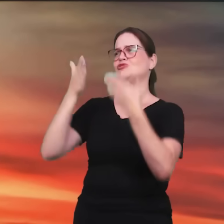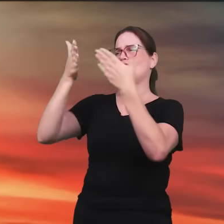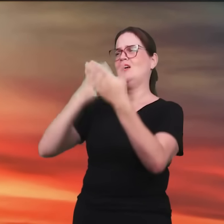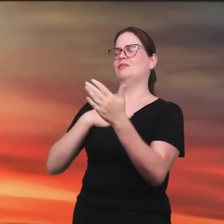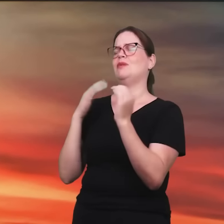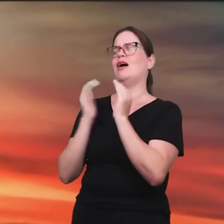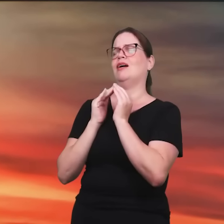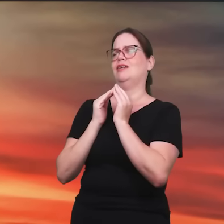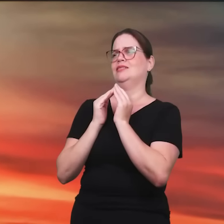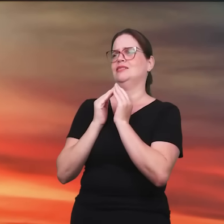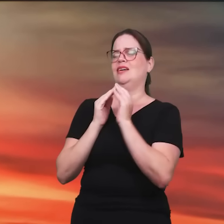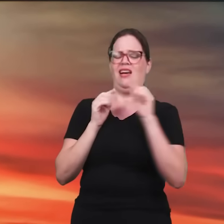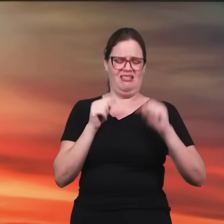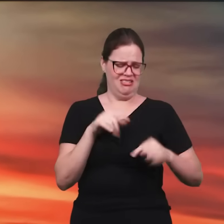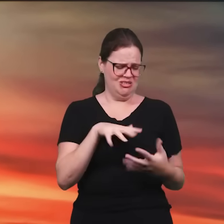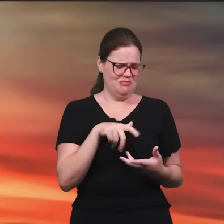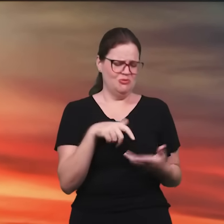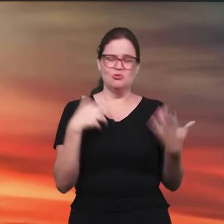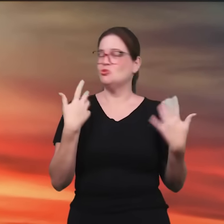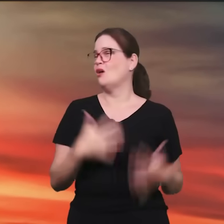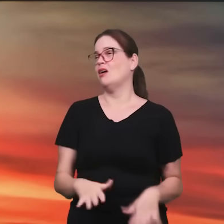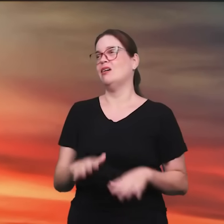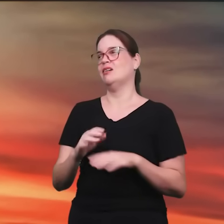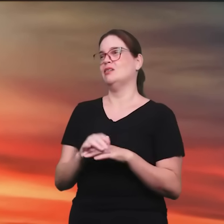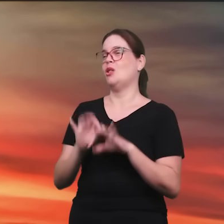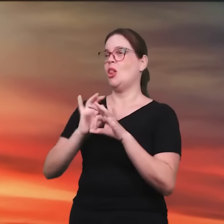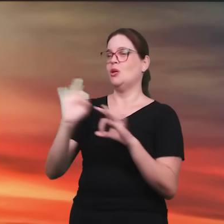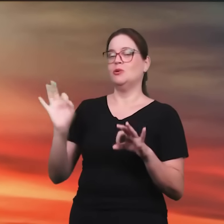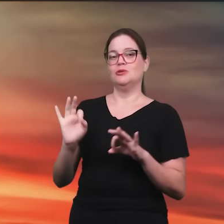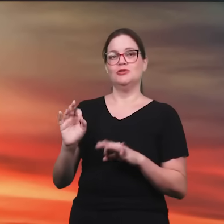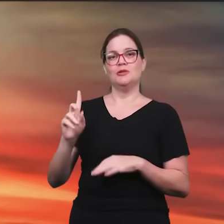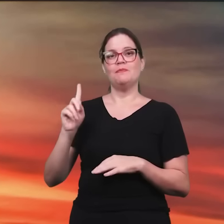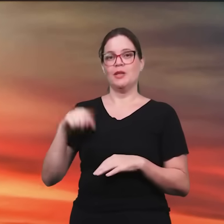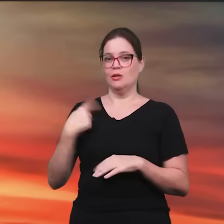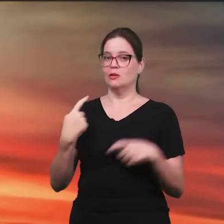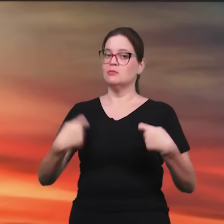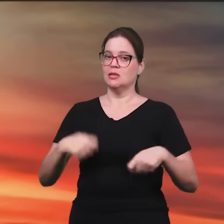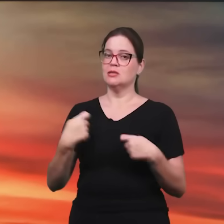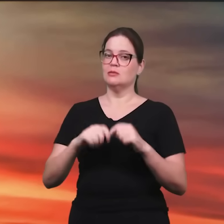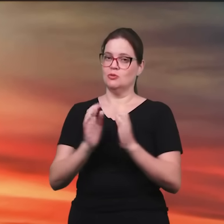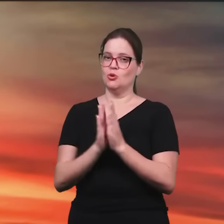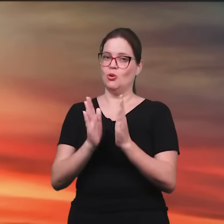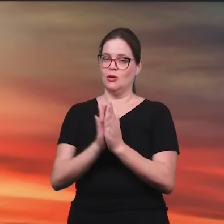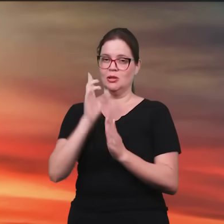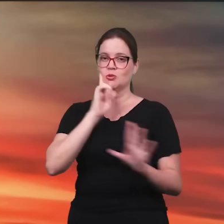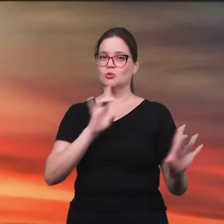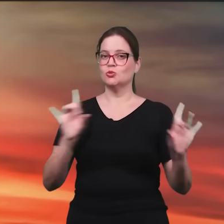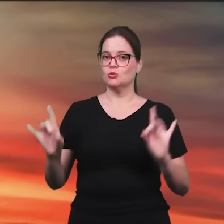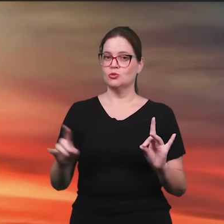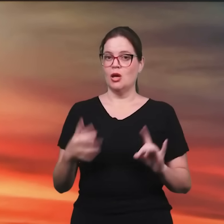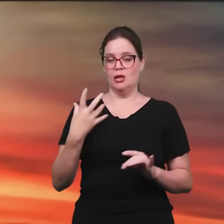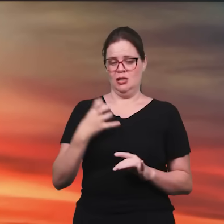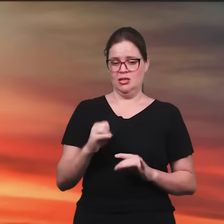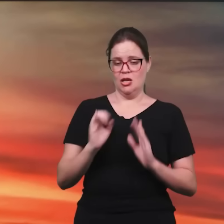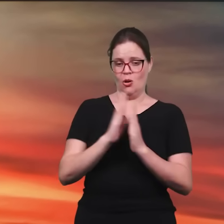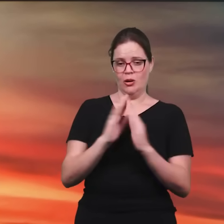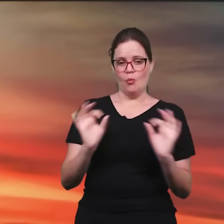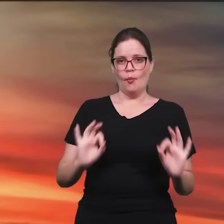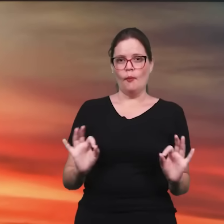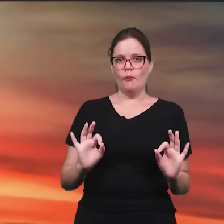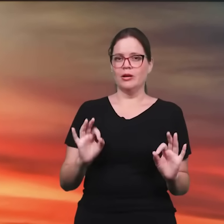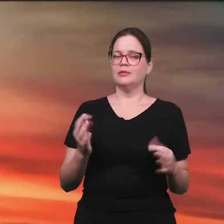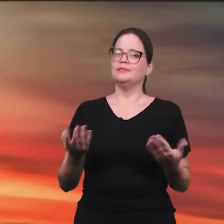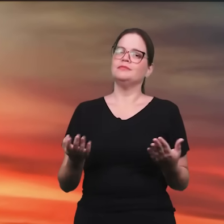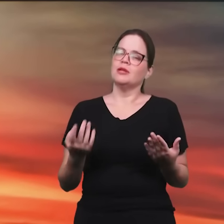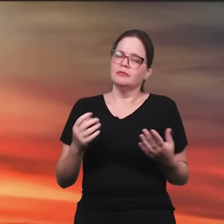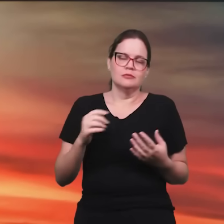casa. Longe deste mundo. Mas sem oração nós não chegamos lá não. É na oração que nós vamos voltar